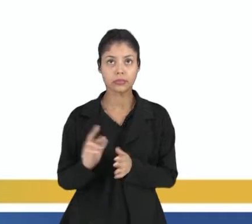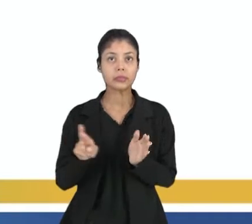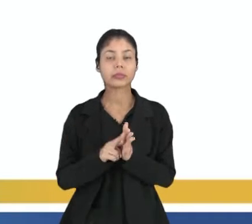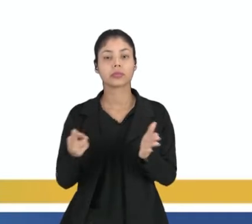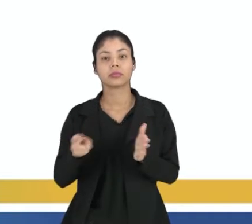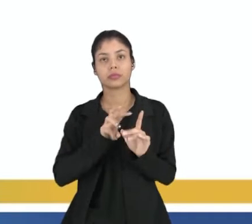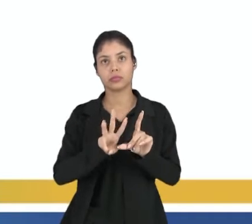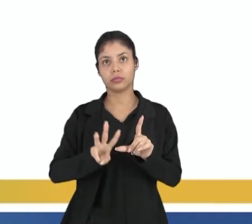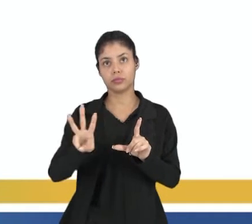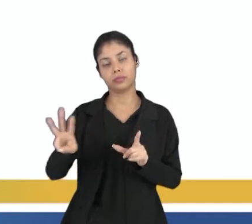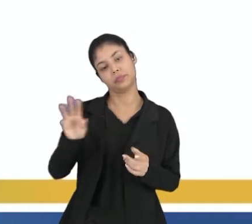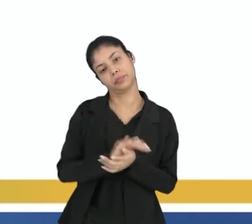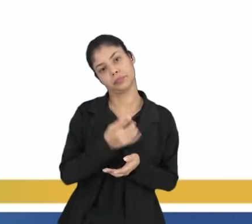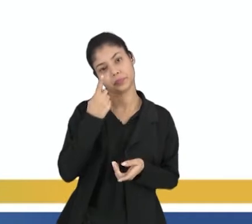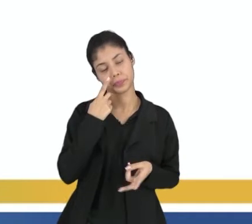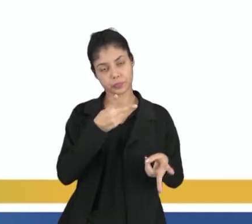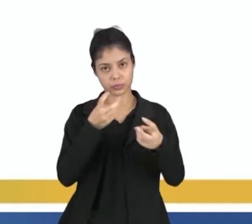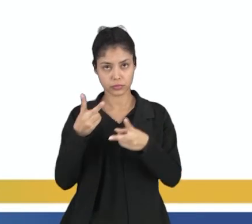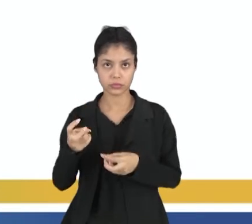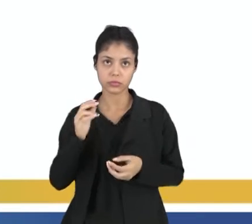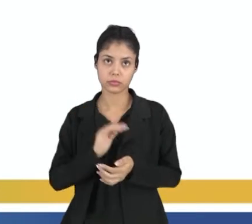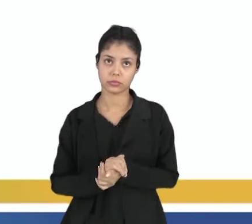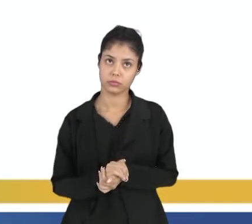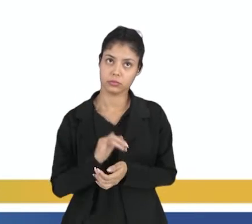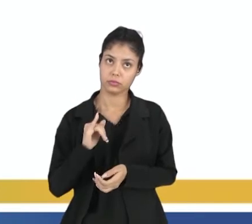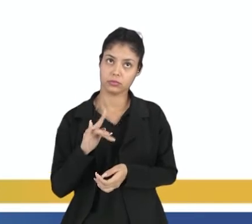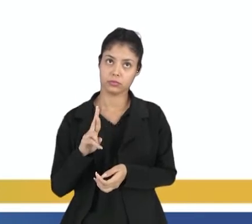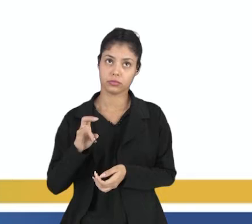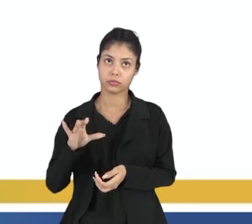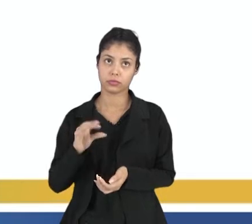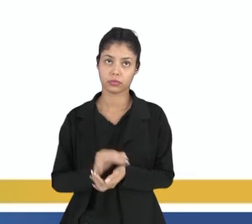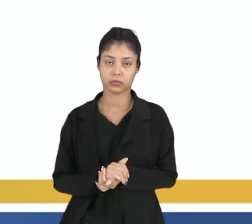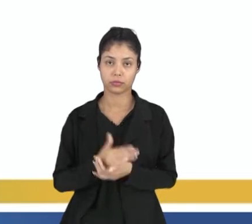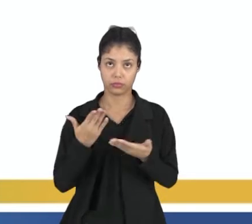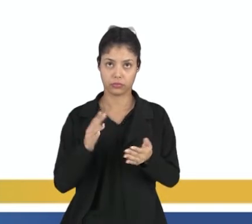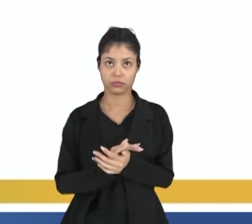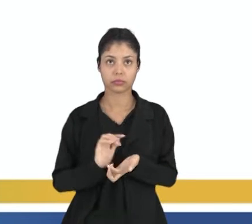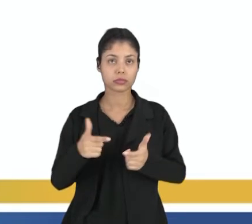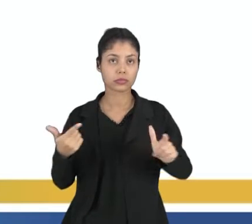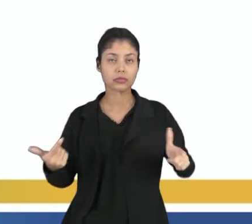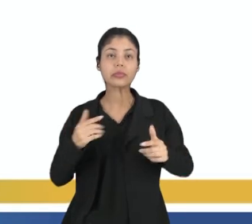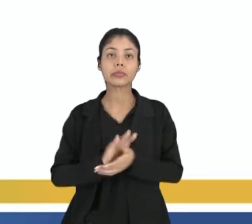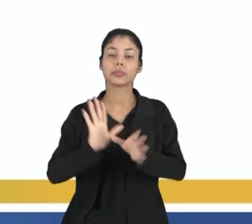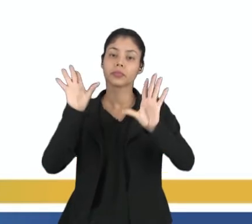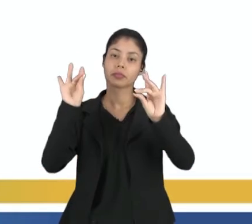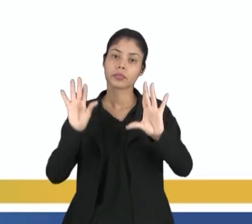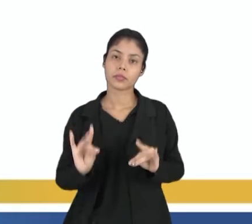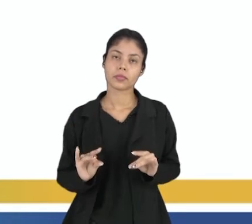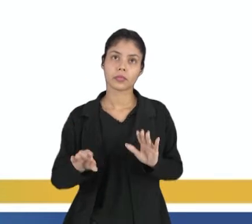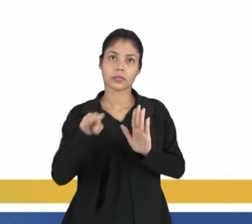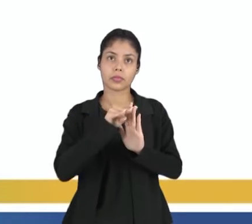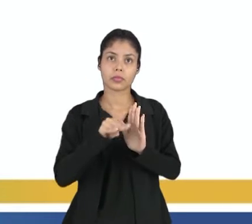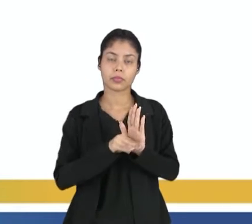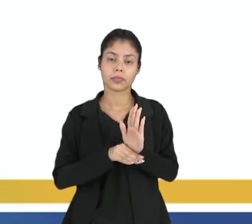né? Então, observem aí esse infográfico que a gente tem, o tamanho de cada